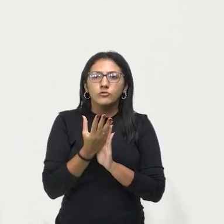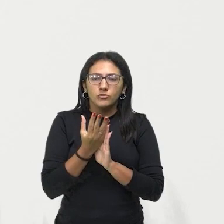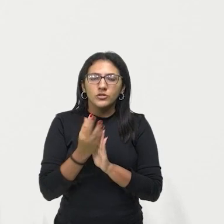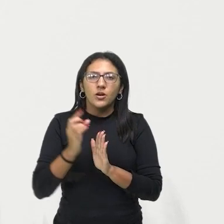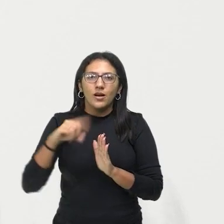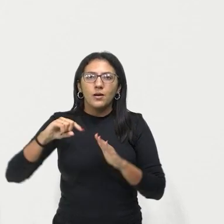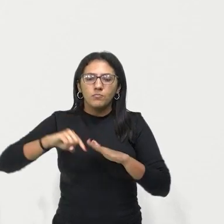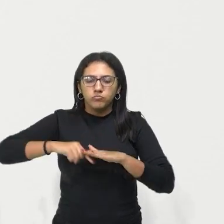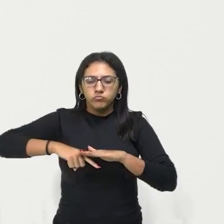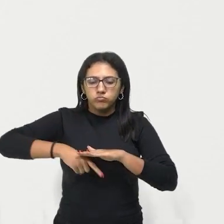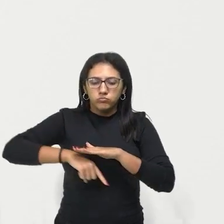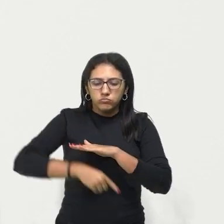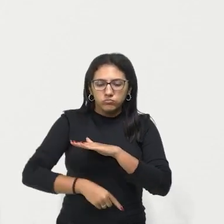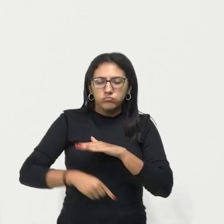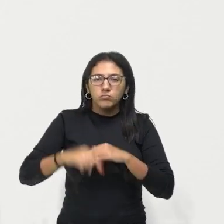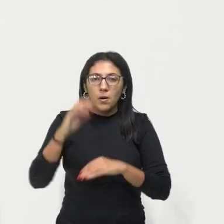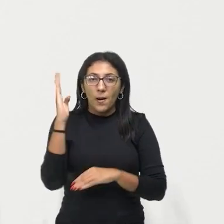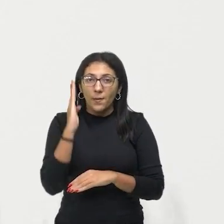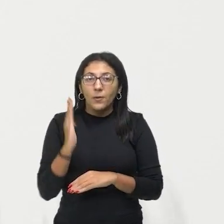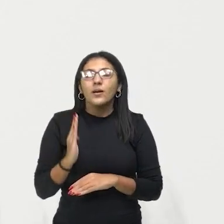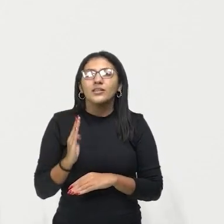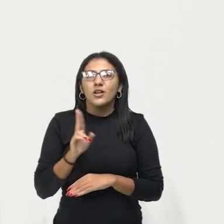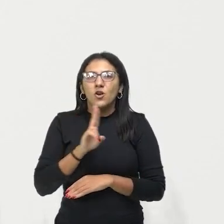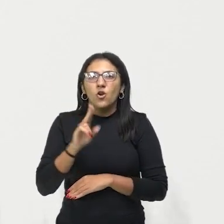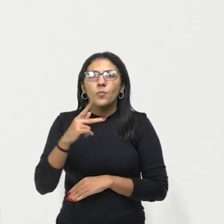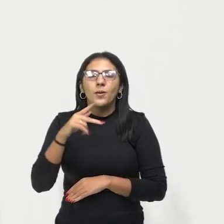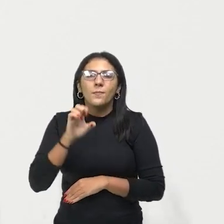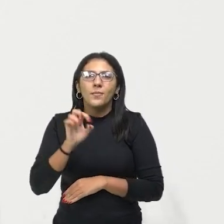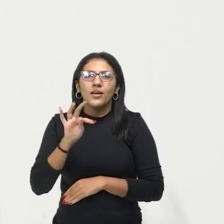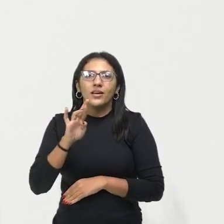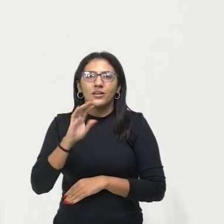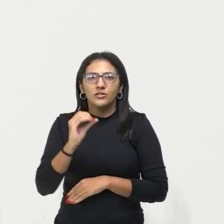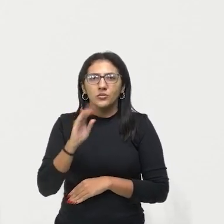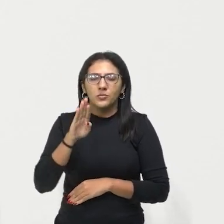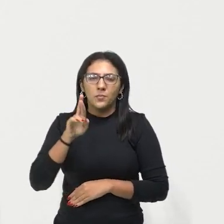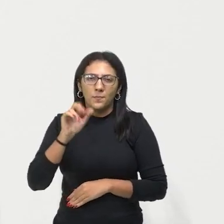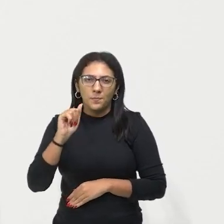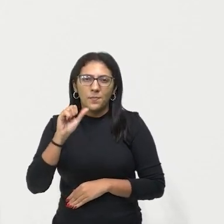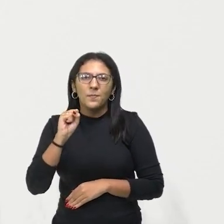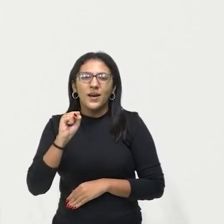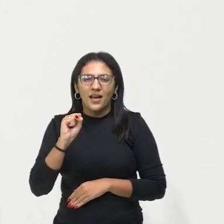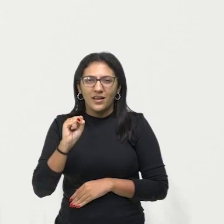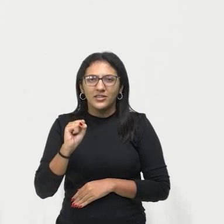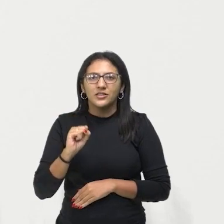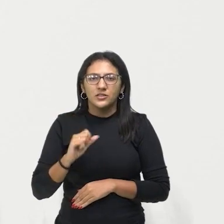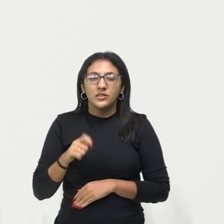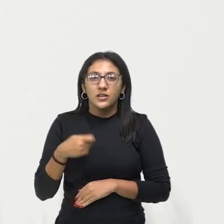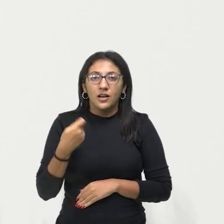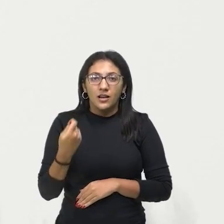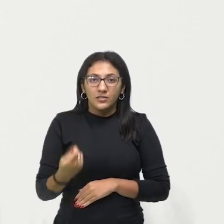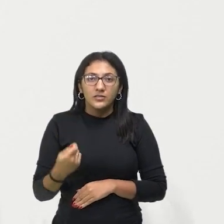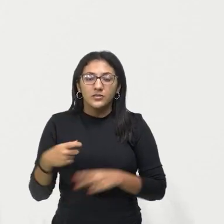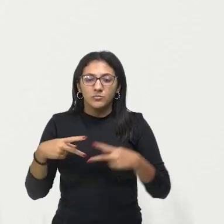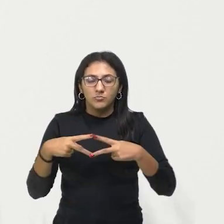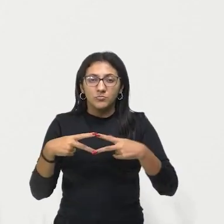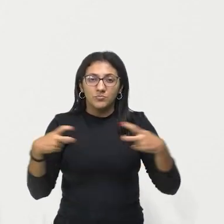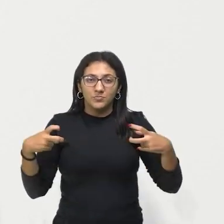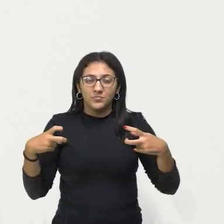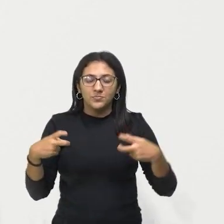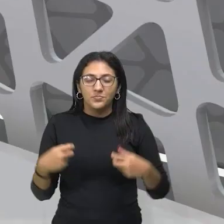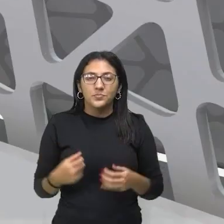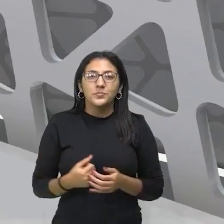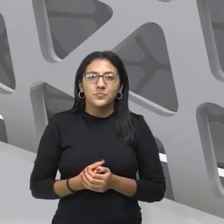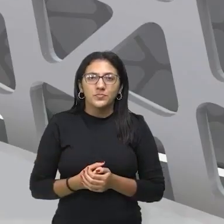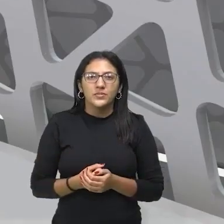de Petróleo Brasileiro. Isso, a Petrobras. Foi criada em 1953. A Petrobras